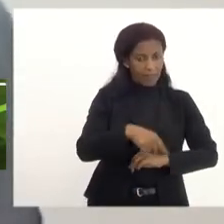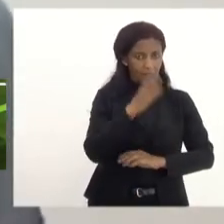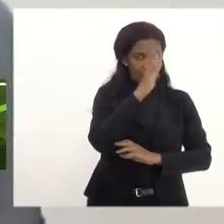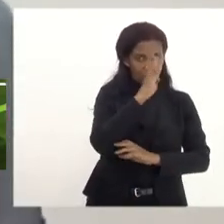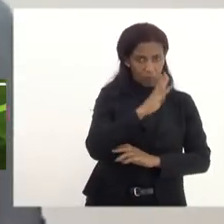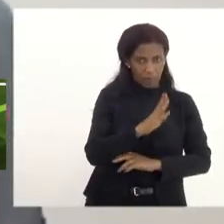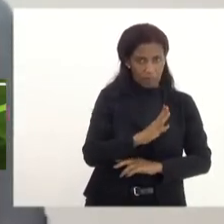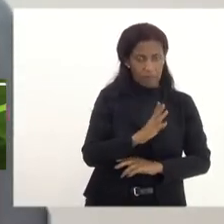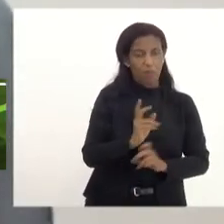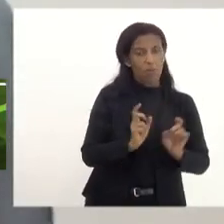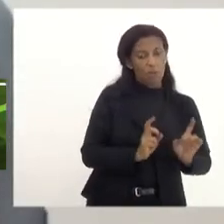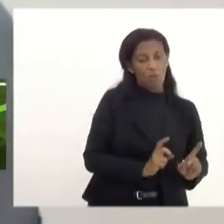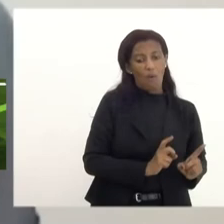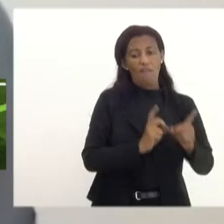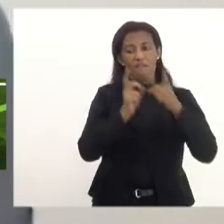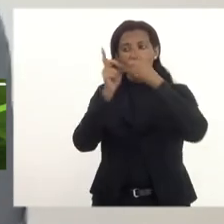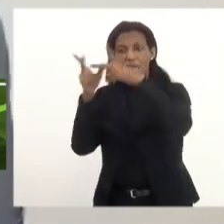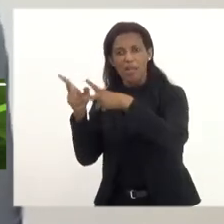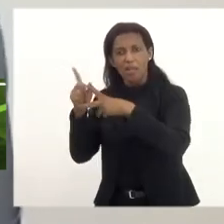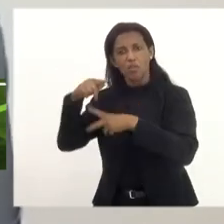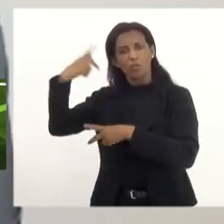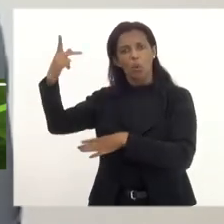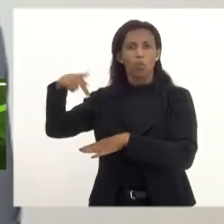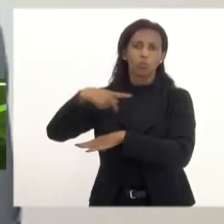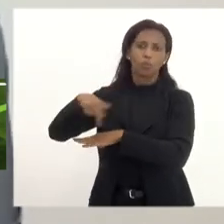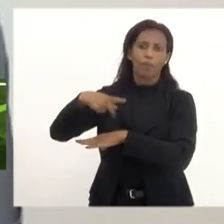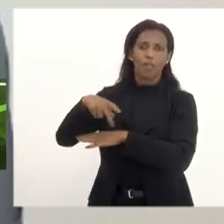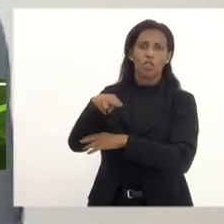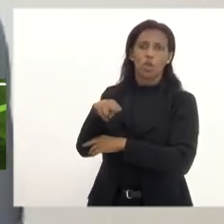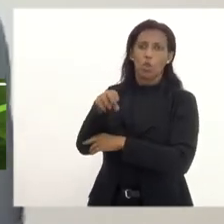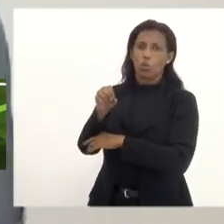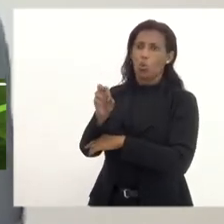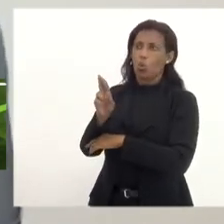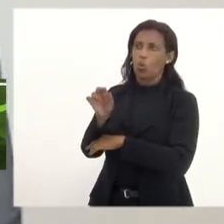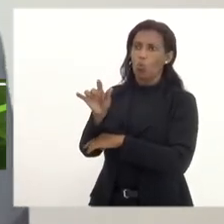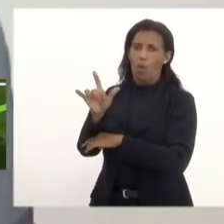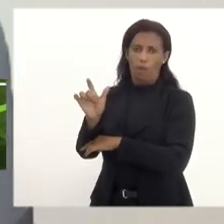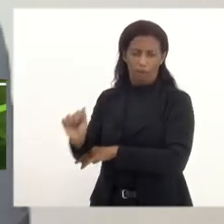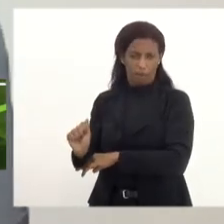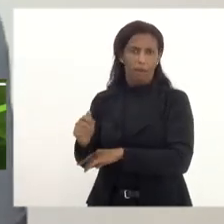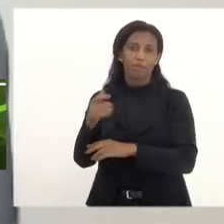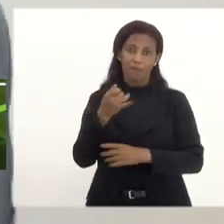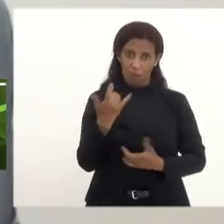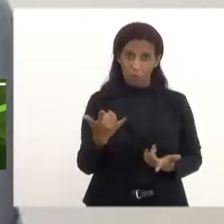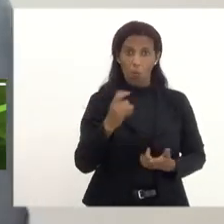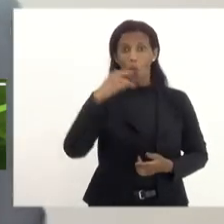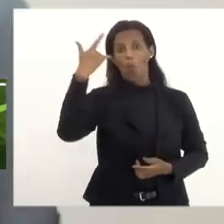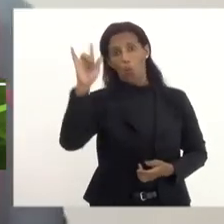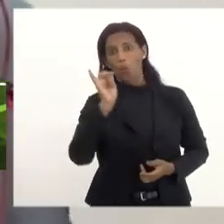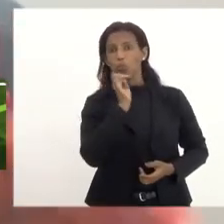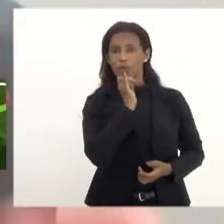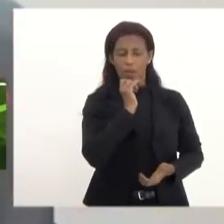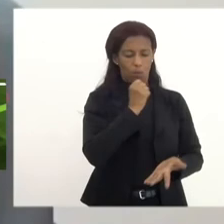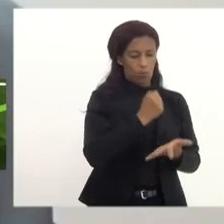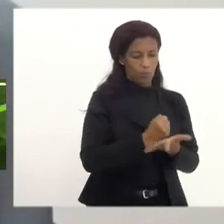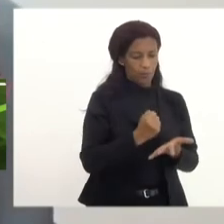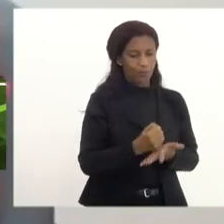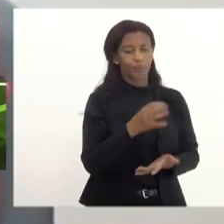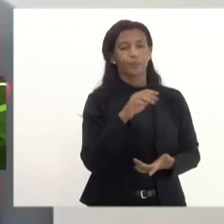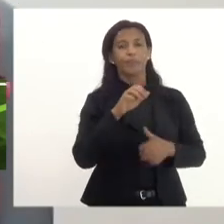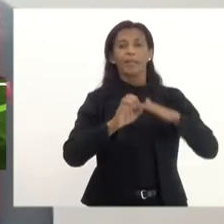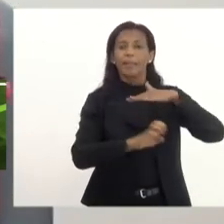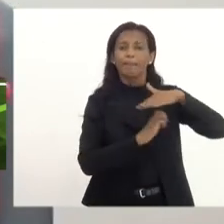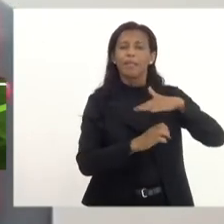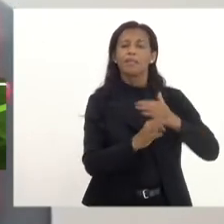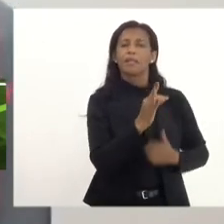tem mais qualidade do que outros fornecedores internacionais. Outro exemplo, nós contratamos a Triunfo, que,